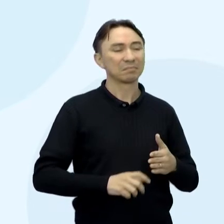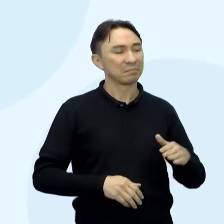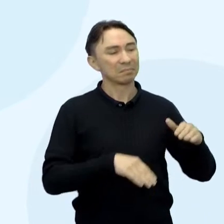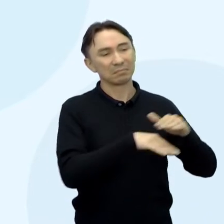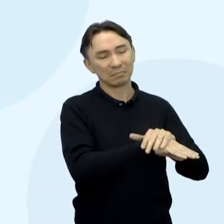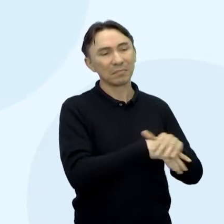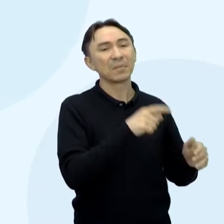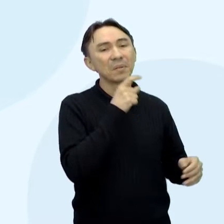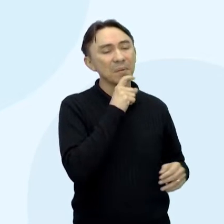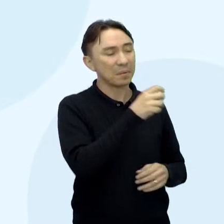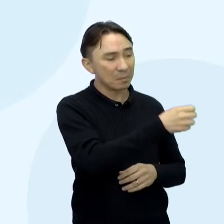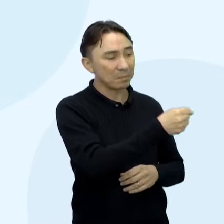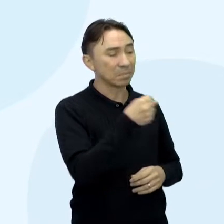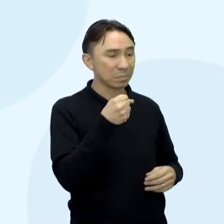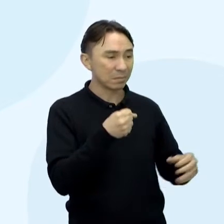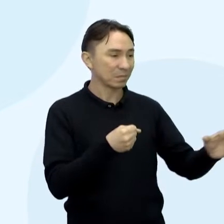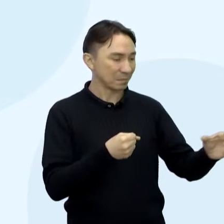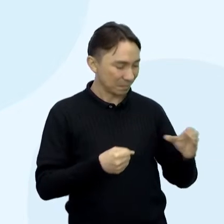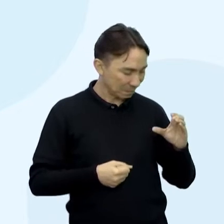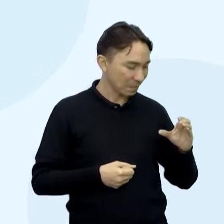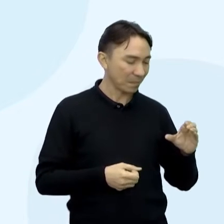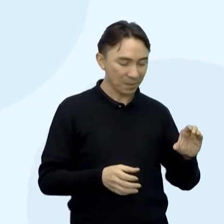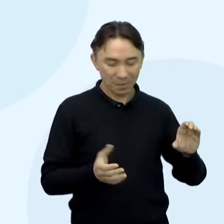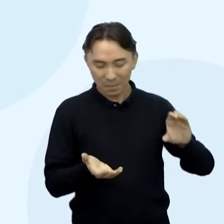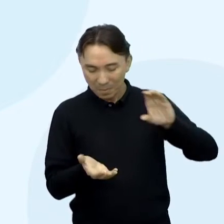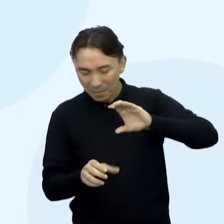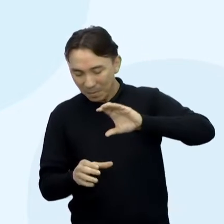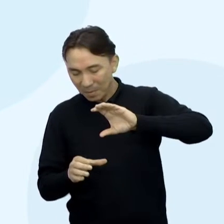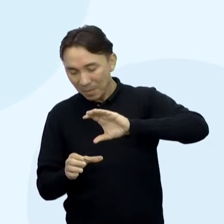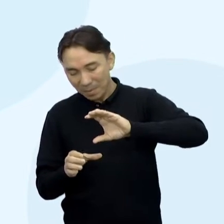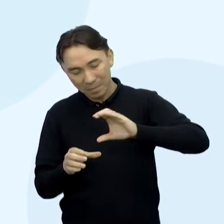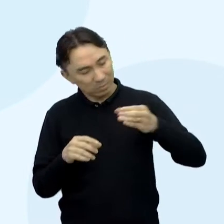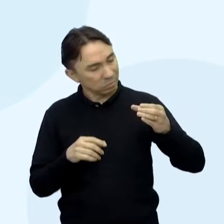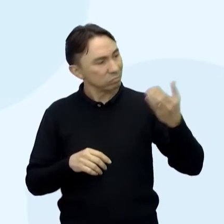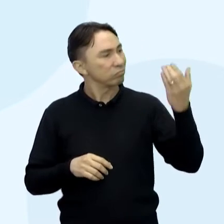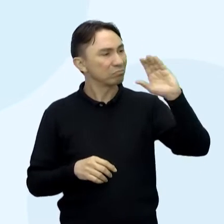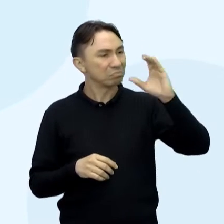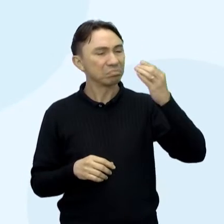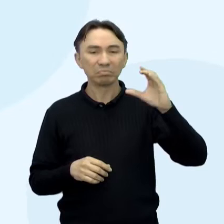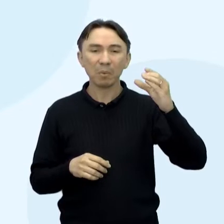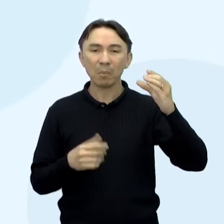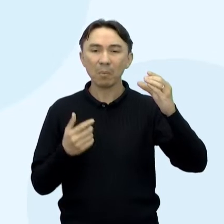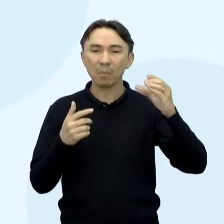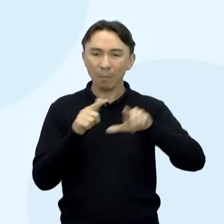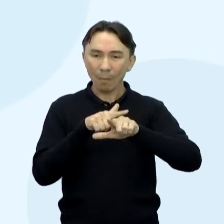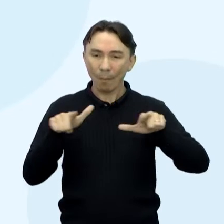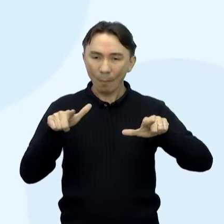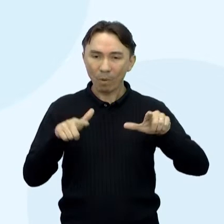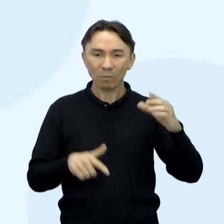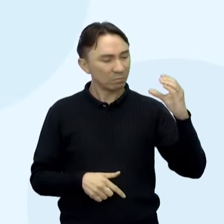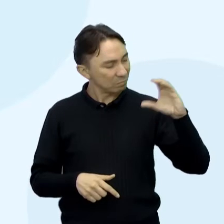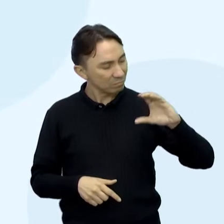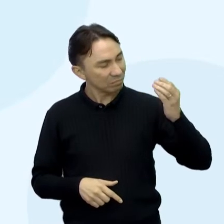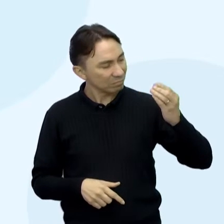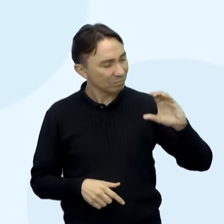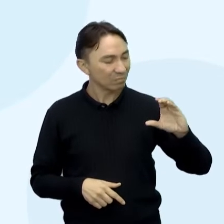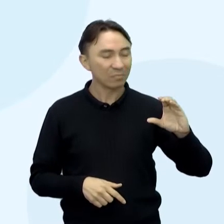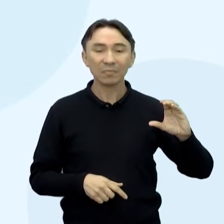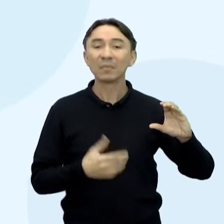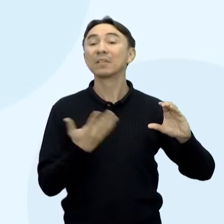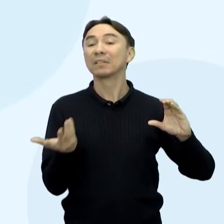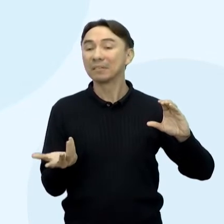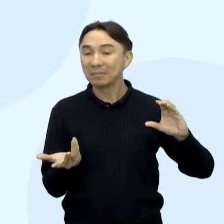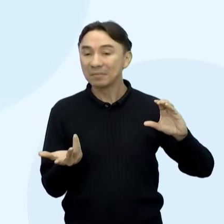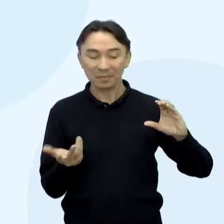dia você consome, sobrou a embalagem. E normalmente tem duas destinações ali depois